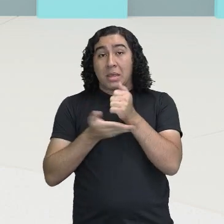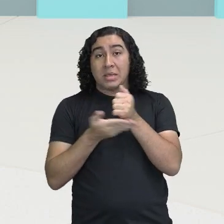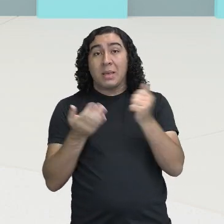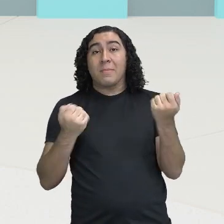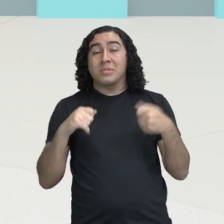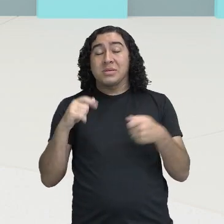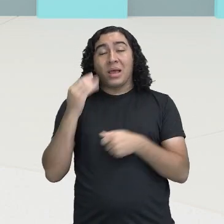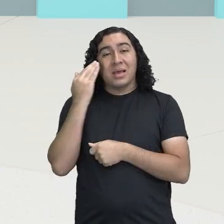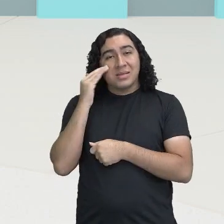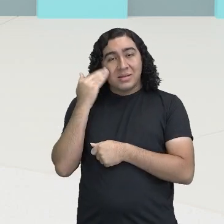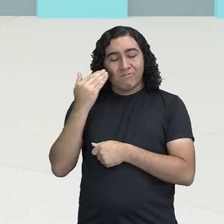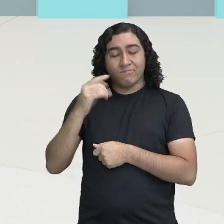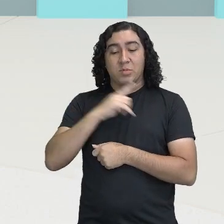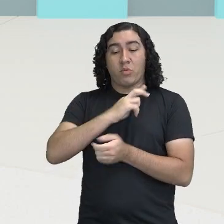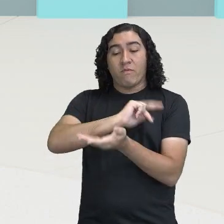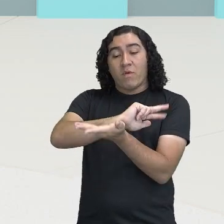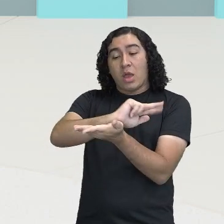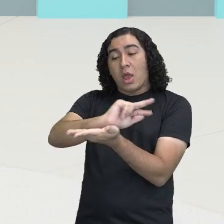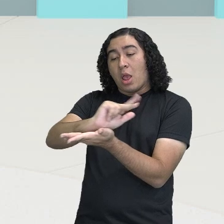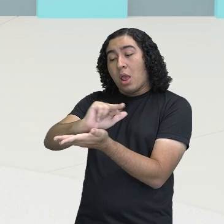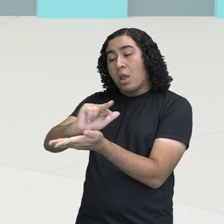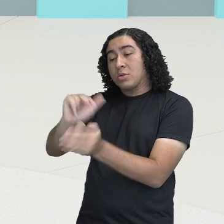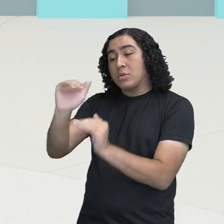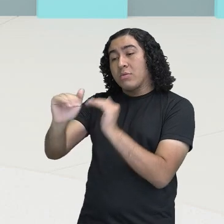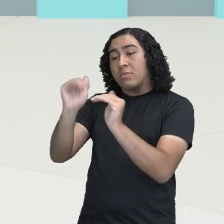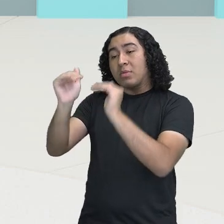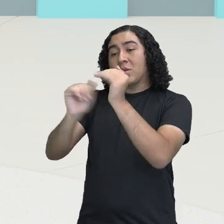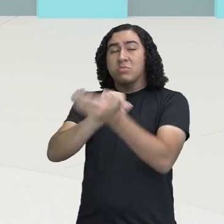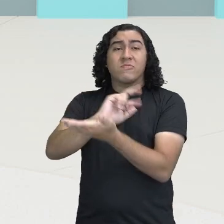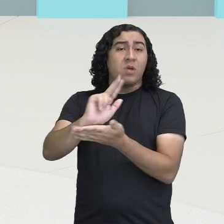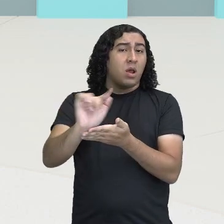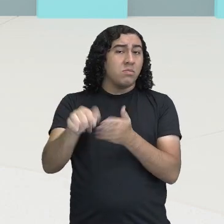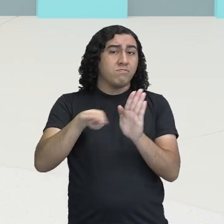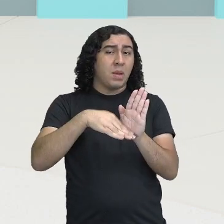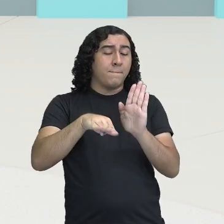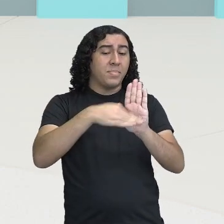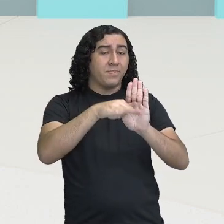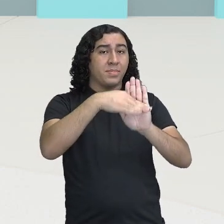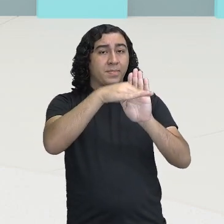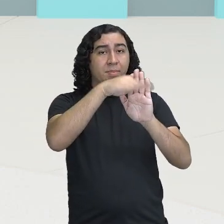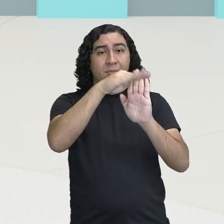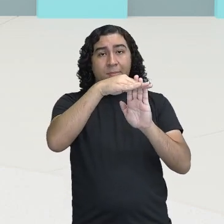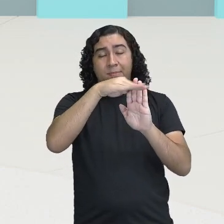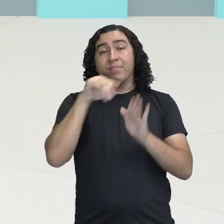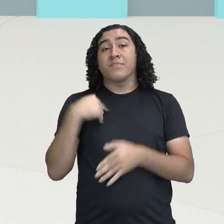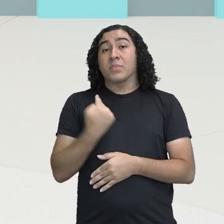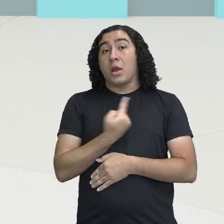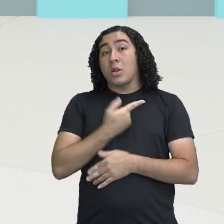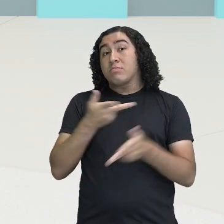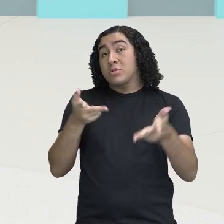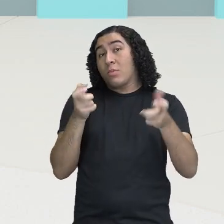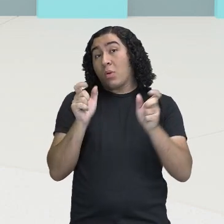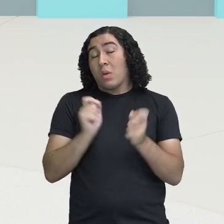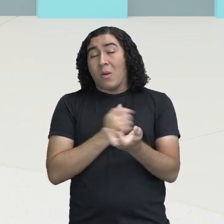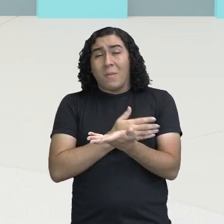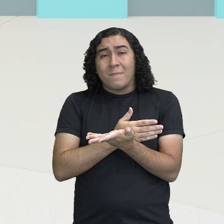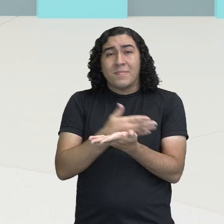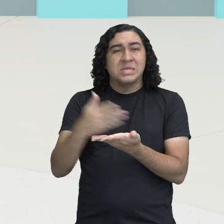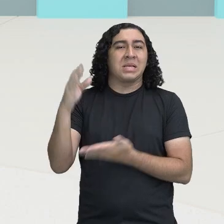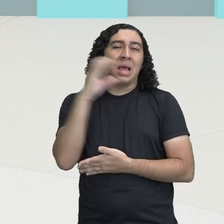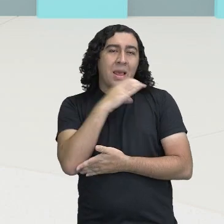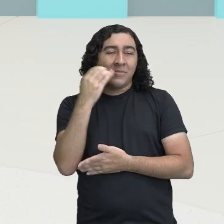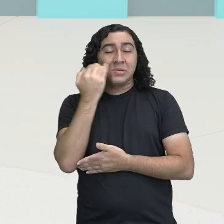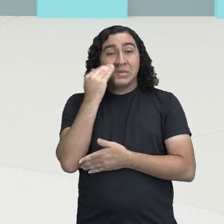existem muitos processos, muitas outras etapas. Então, aqui nós vamos ver uma introdução e